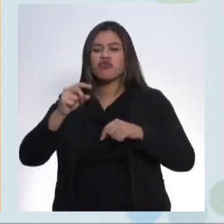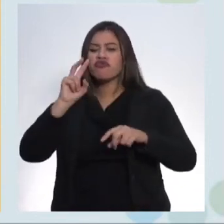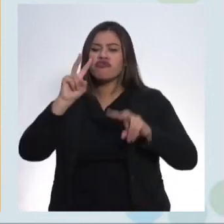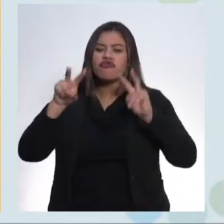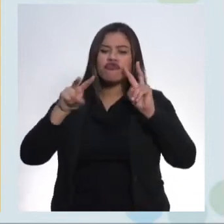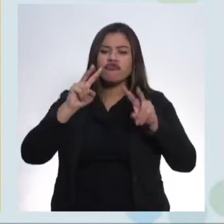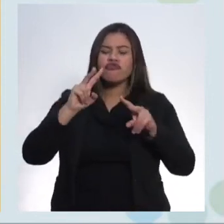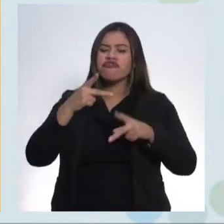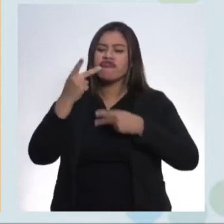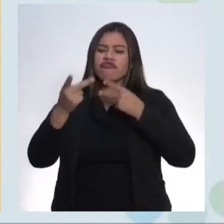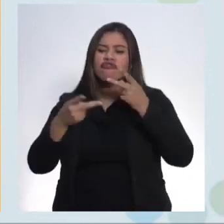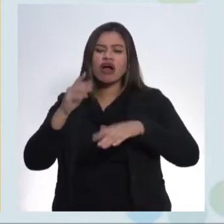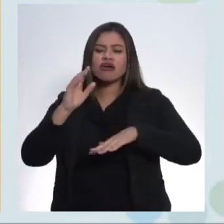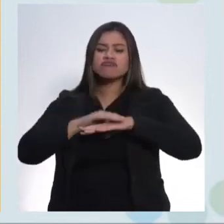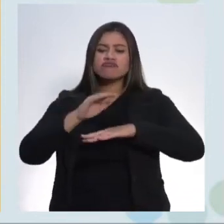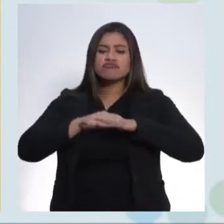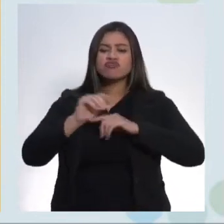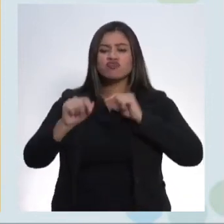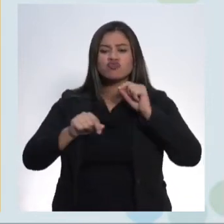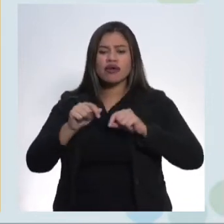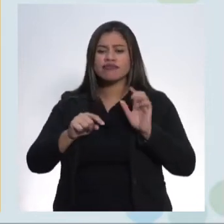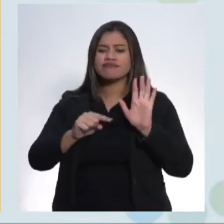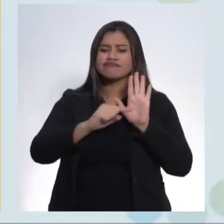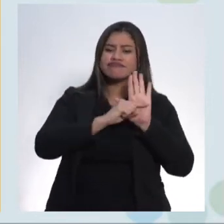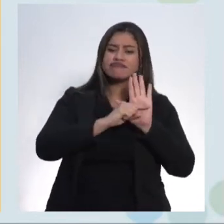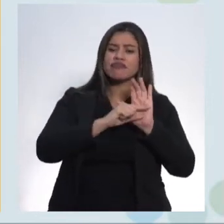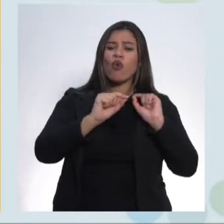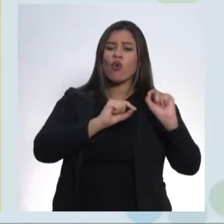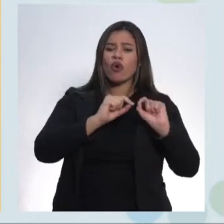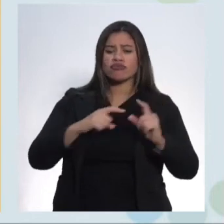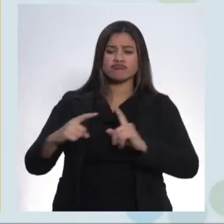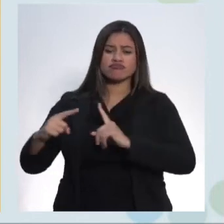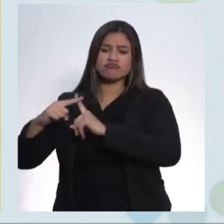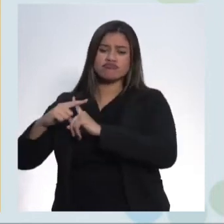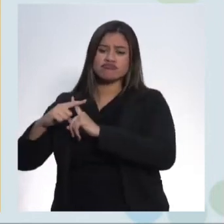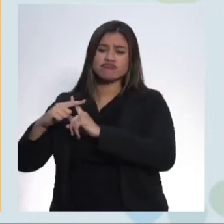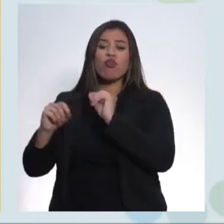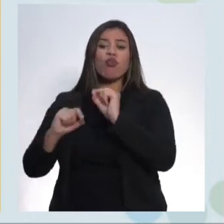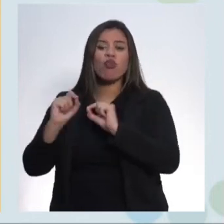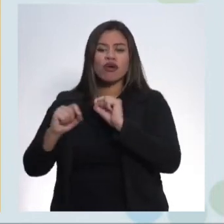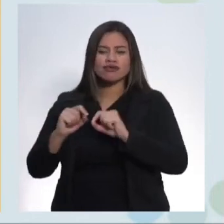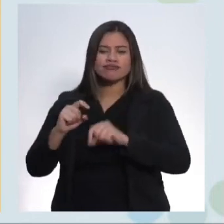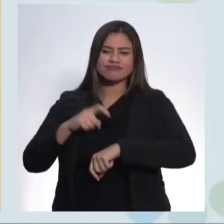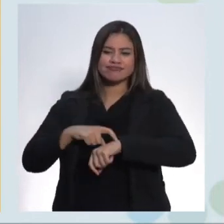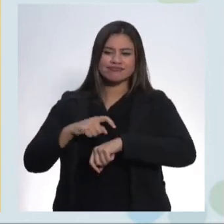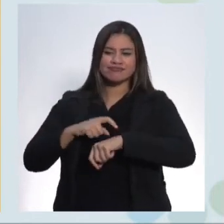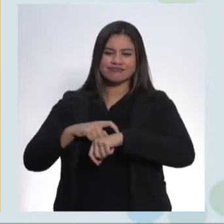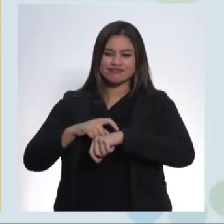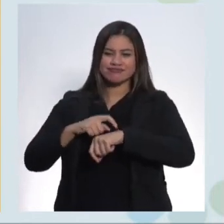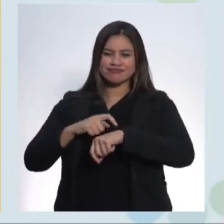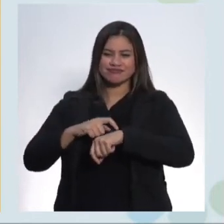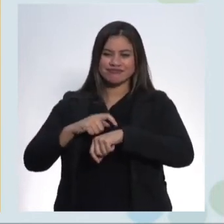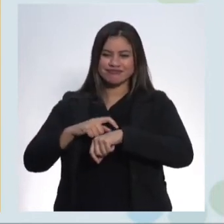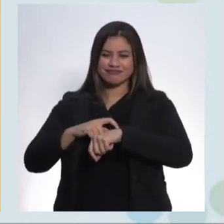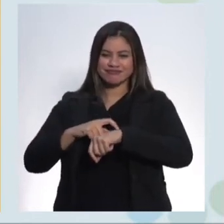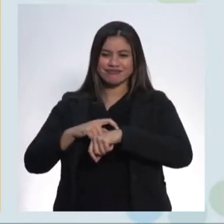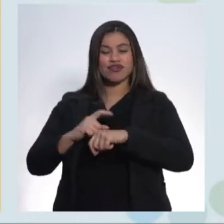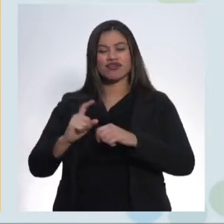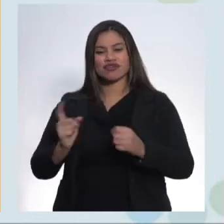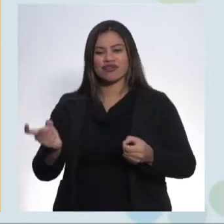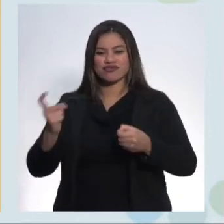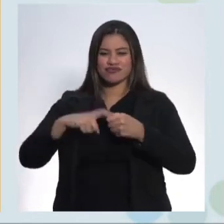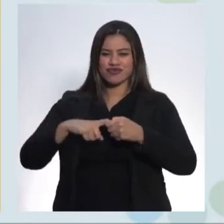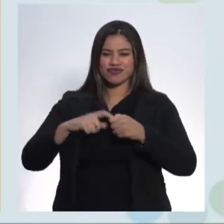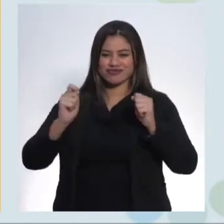fala e faz, quais são as fraquezas e quais são os ganhos. Vou dar uns minutinhos para vocês e a gente